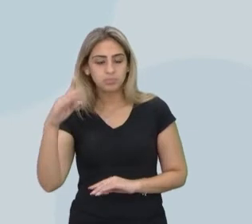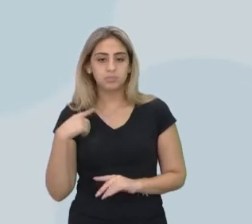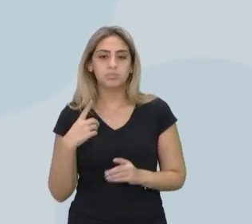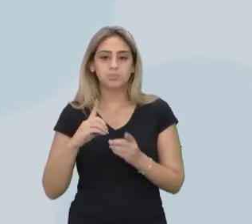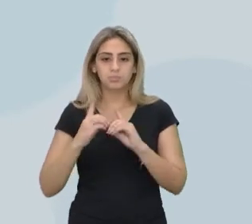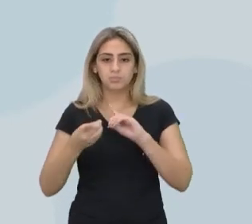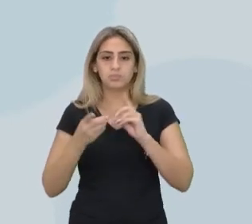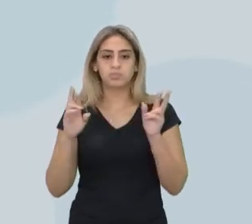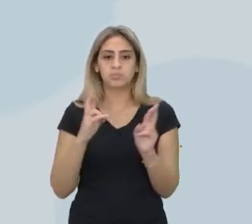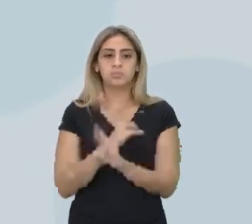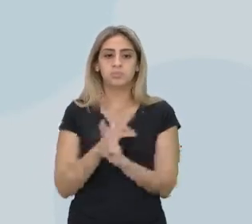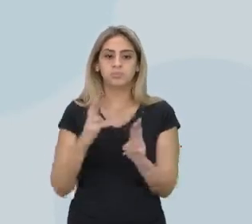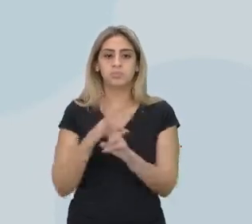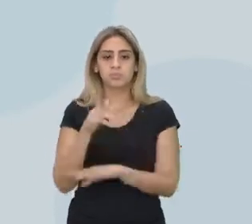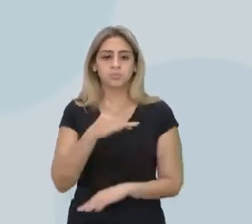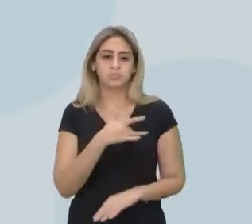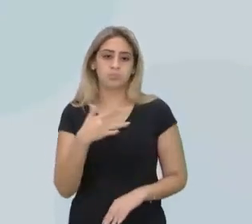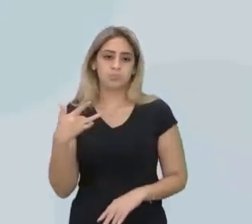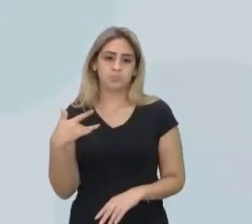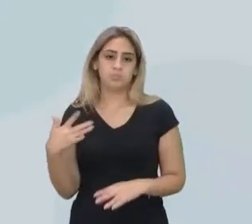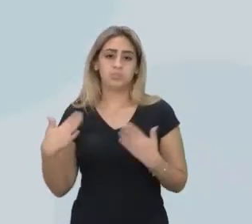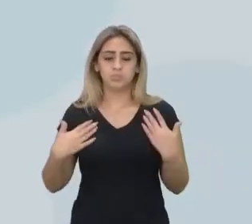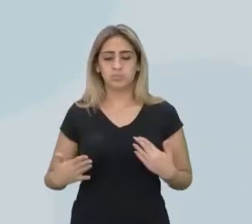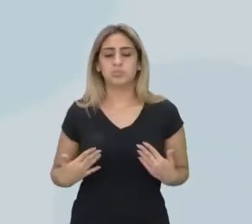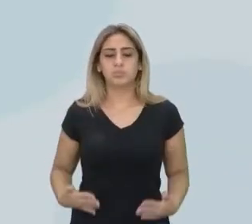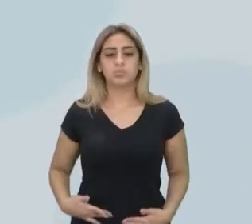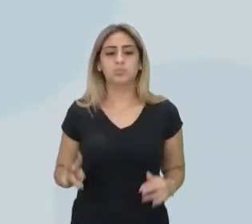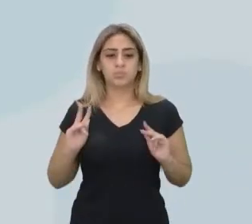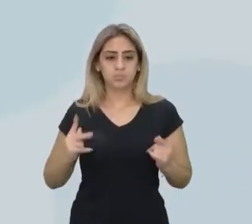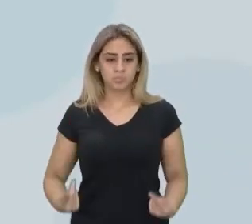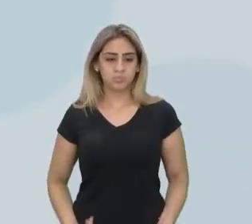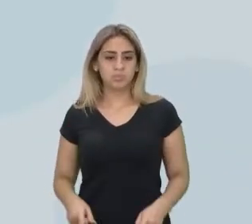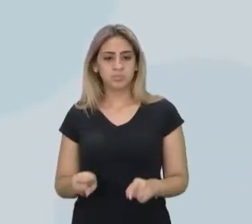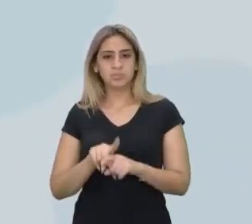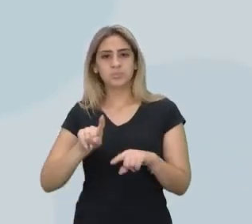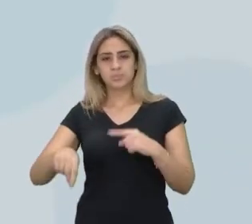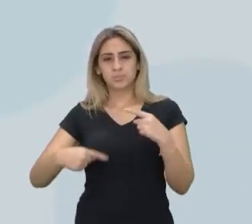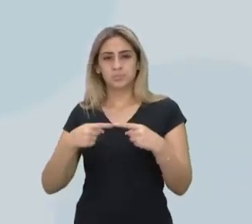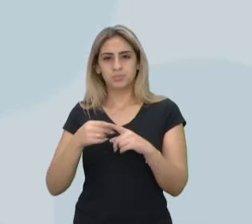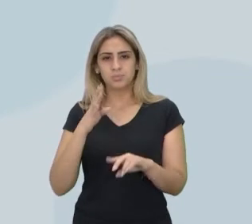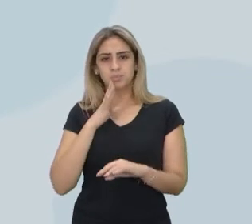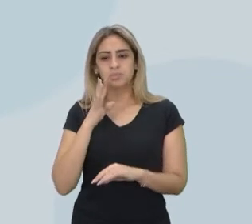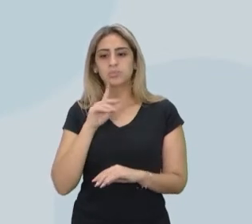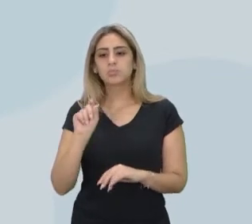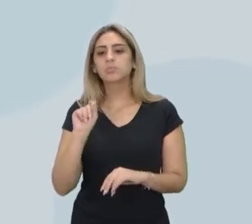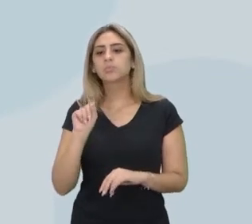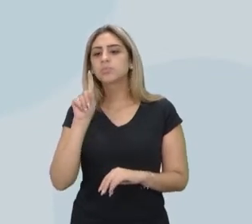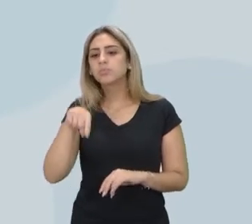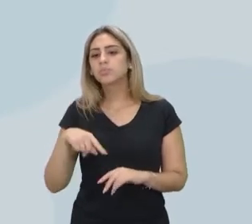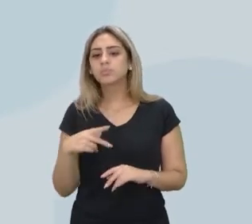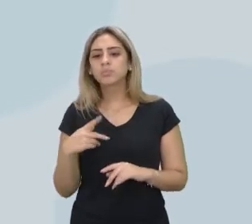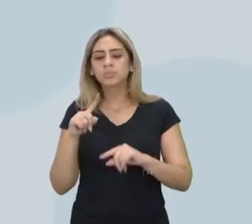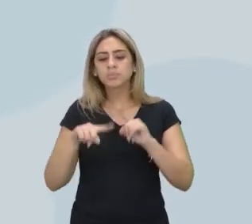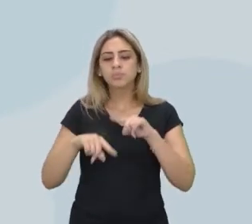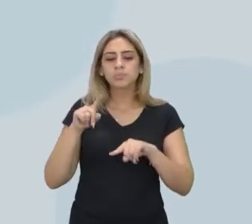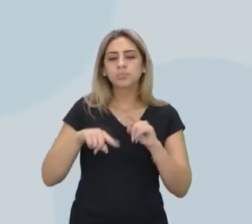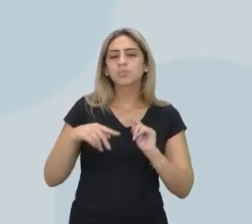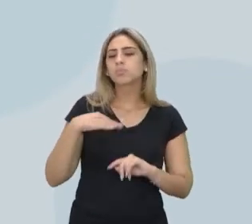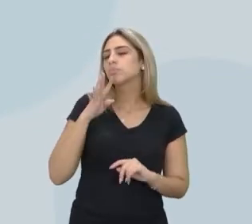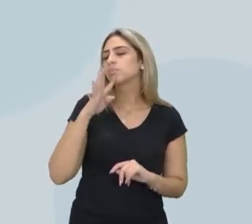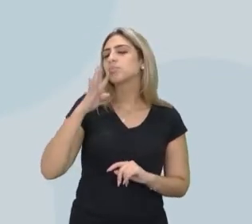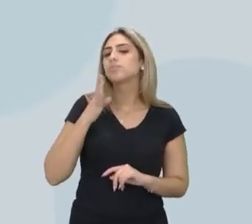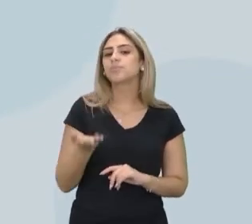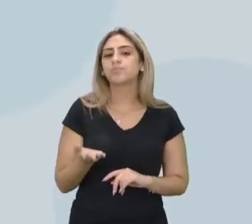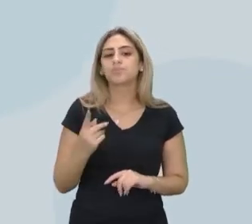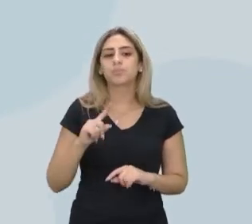dinâmicas relacionadas à saúde, ao corpo humano. Os objetos de conhecimento. O que são esses objetos de conhecimento?